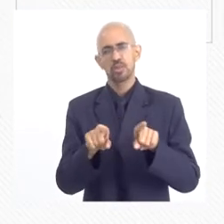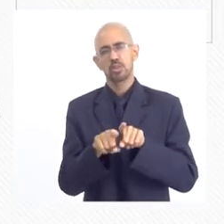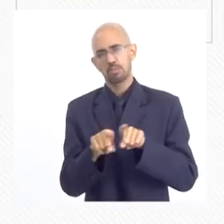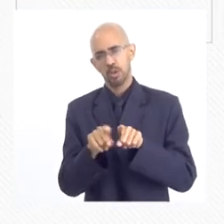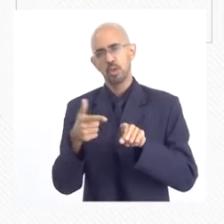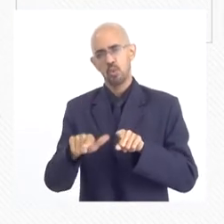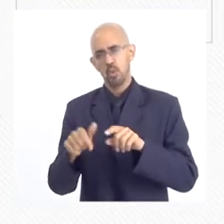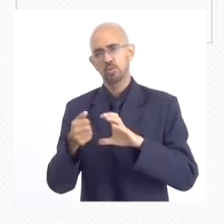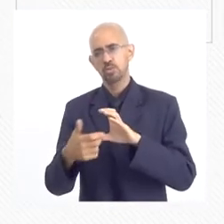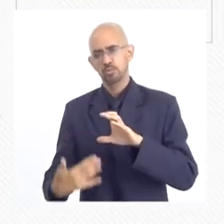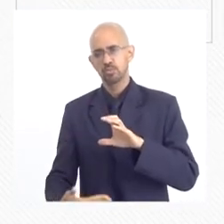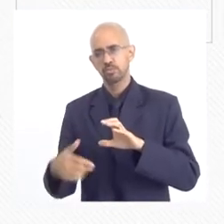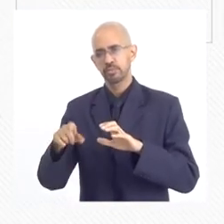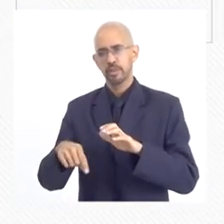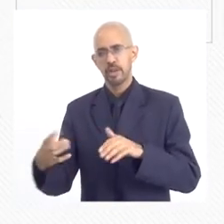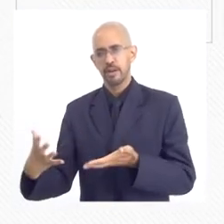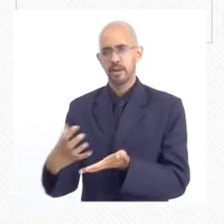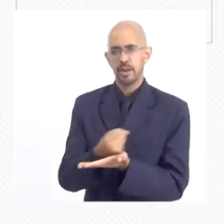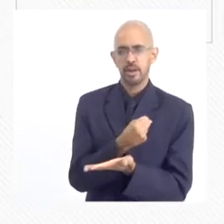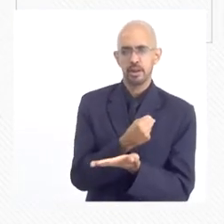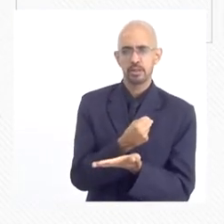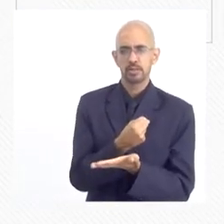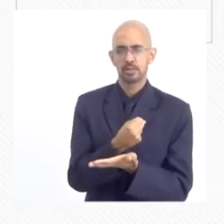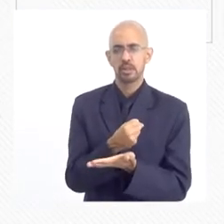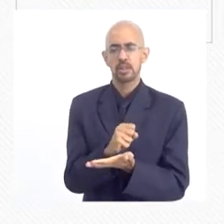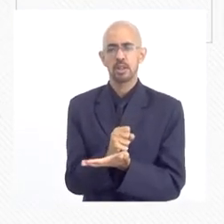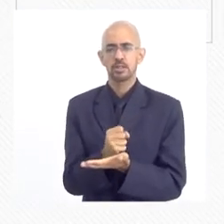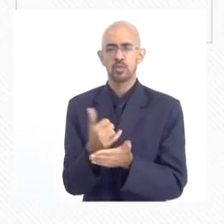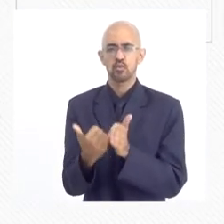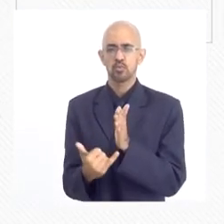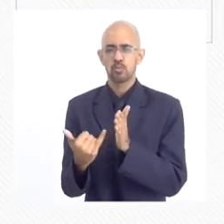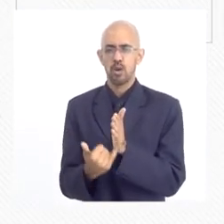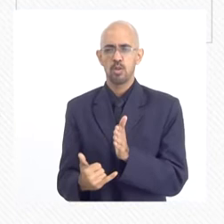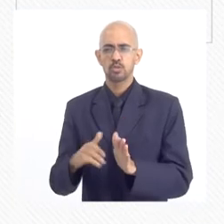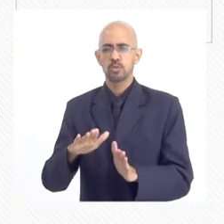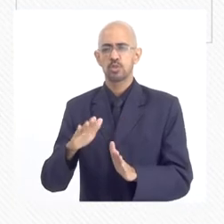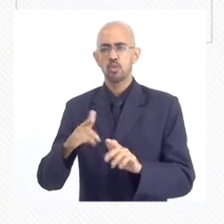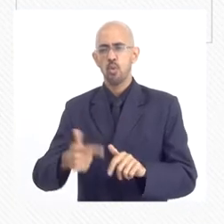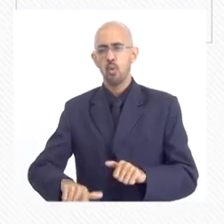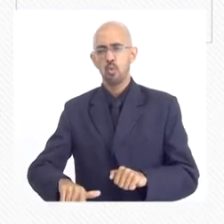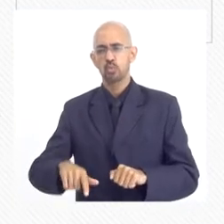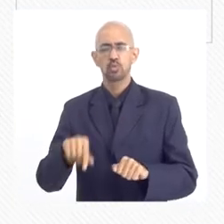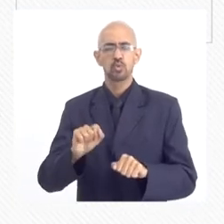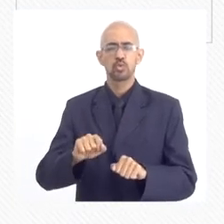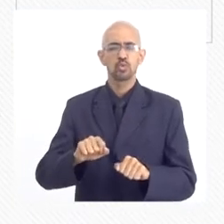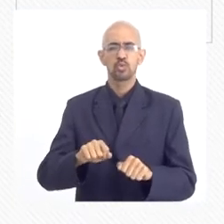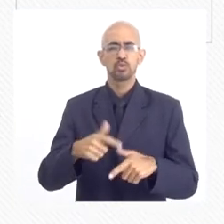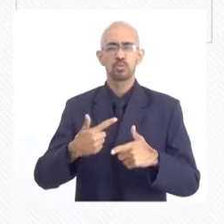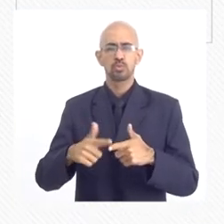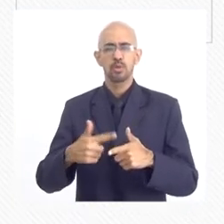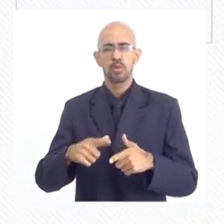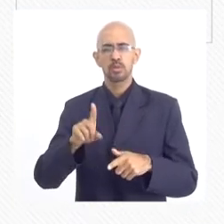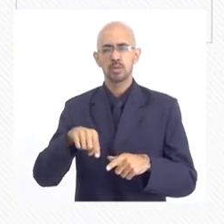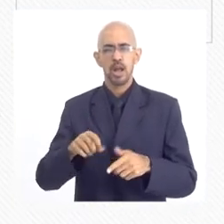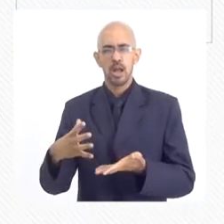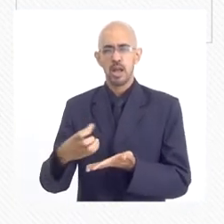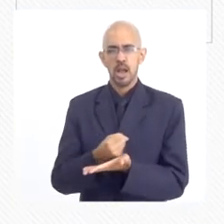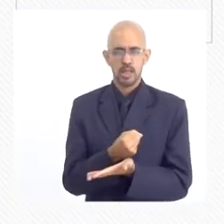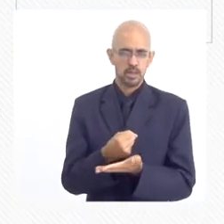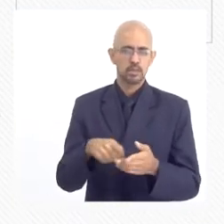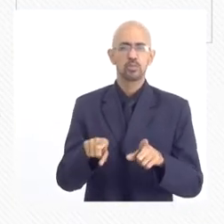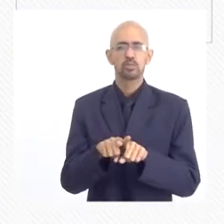vista da arrecadação, mas é um dos fatores também do aumento da arrecadação, não só esse,